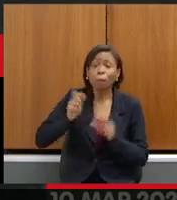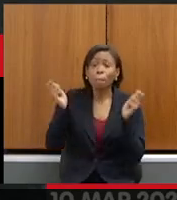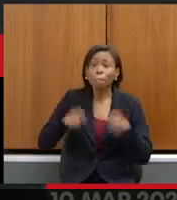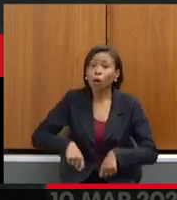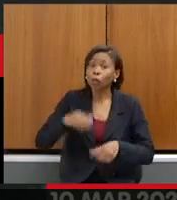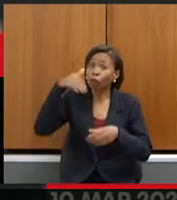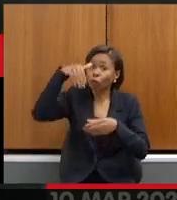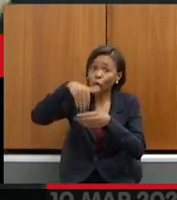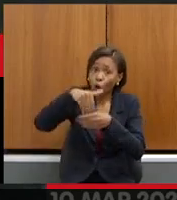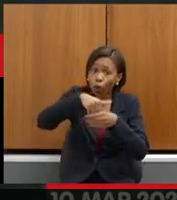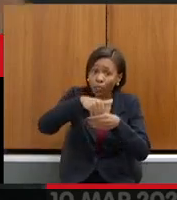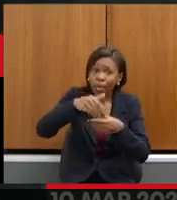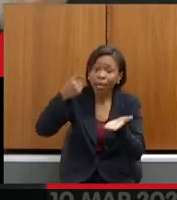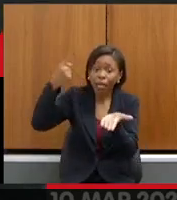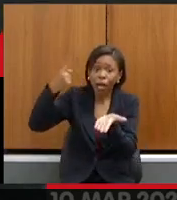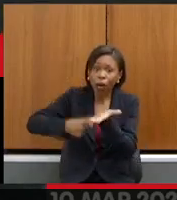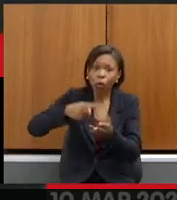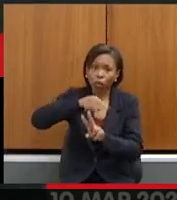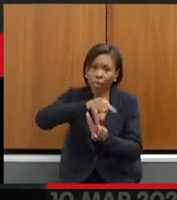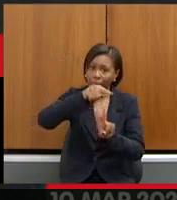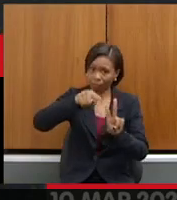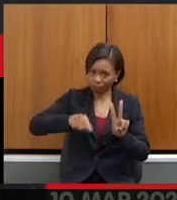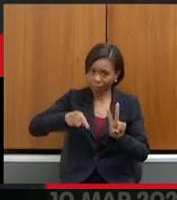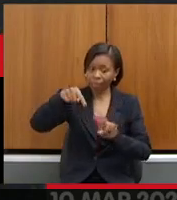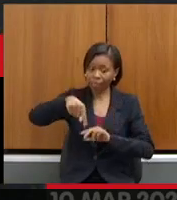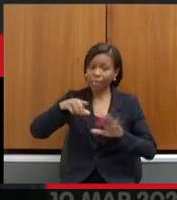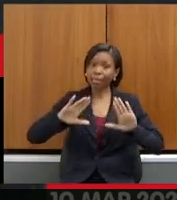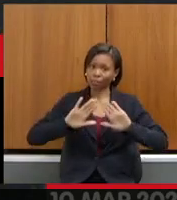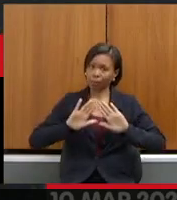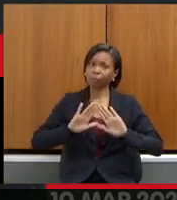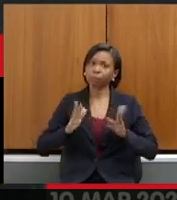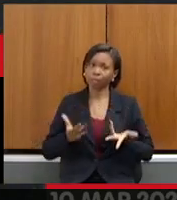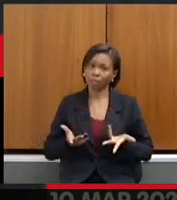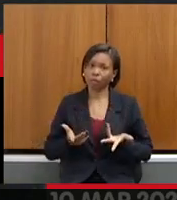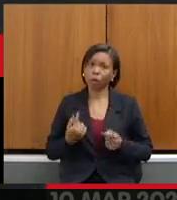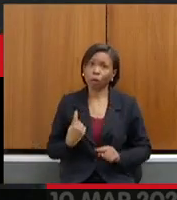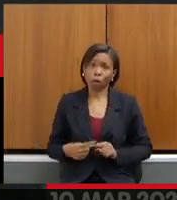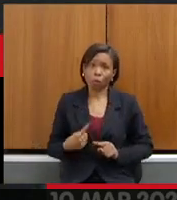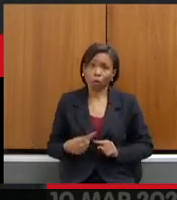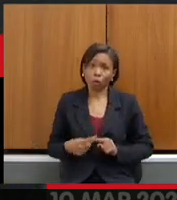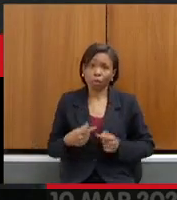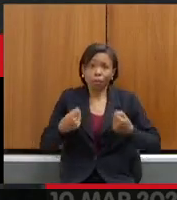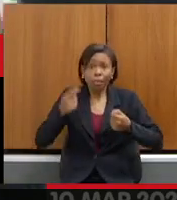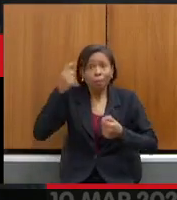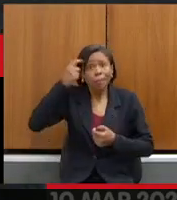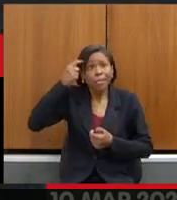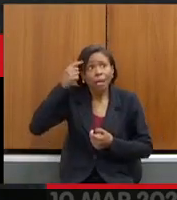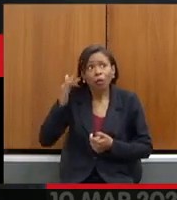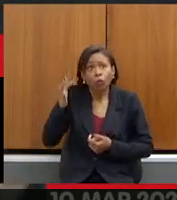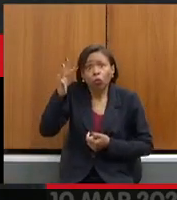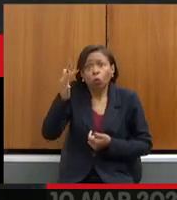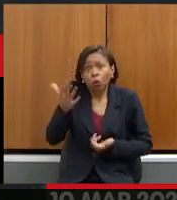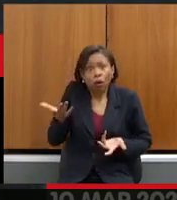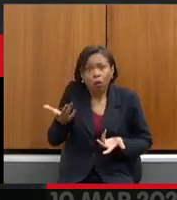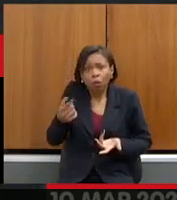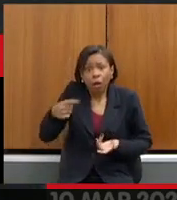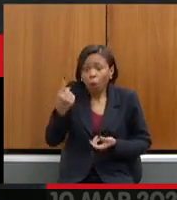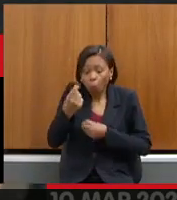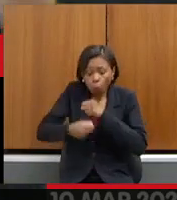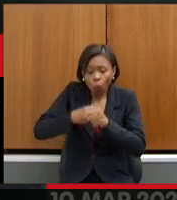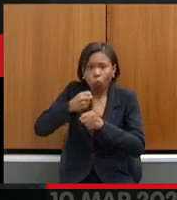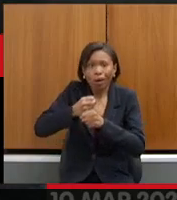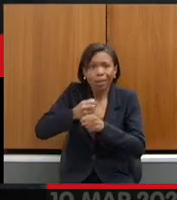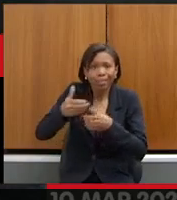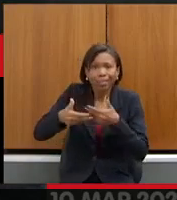rápido possível nesse acordar Vale que tá aqui na Assembleia agora porque porque a gente tem que pensar futuro a gente não sabe como é que vai ser daqui a um ano